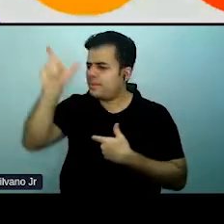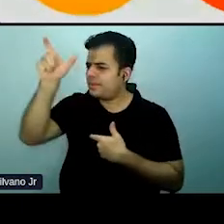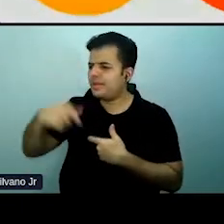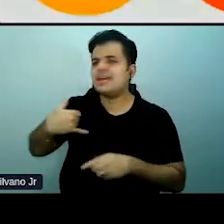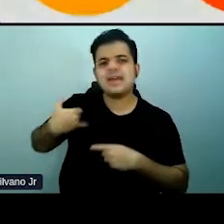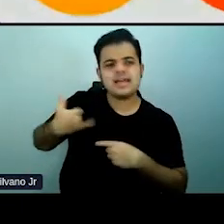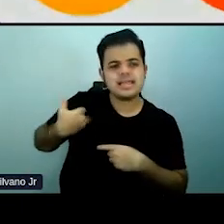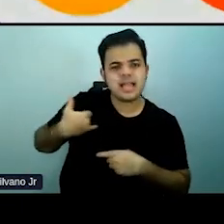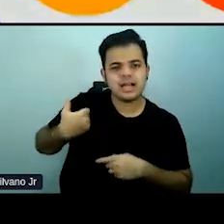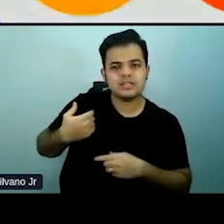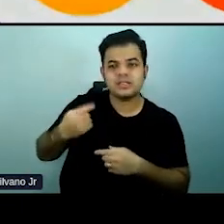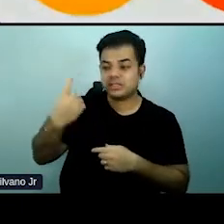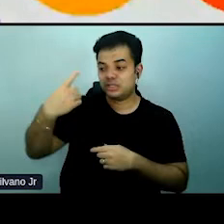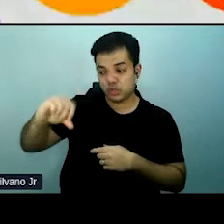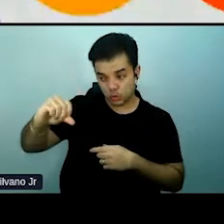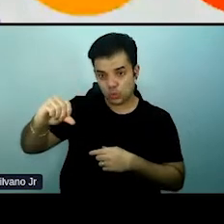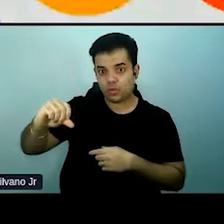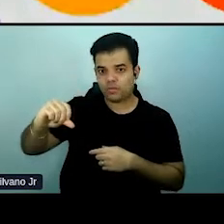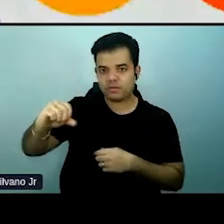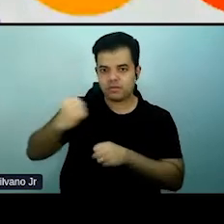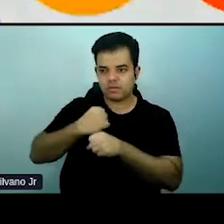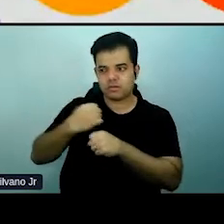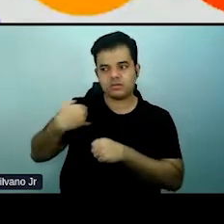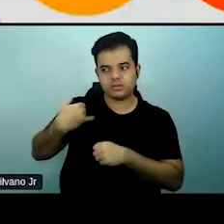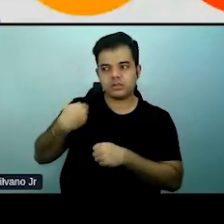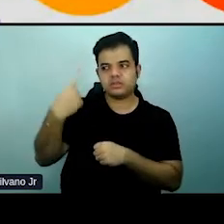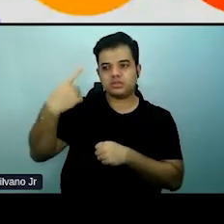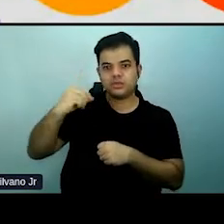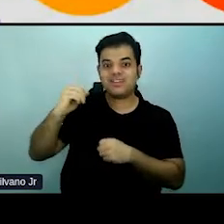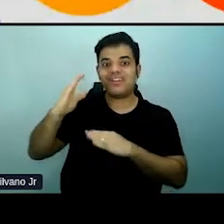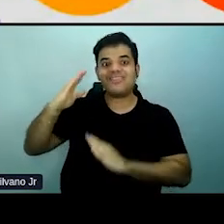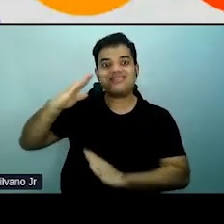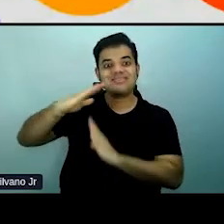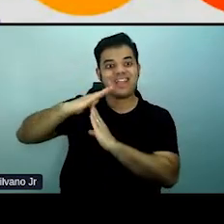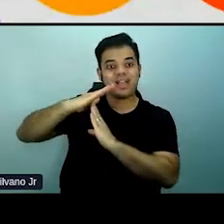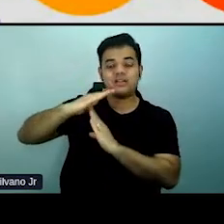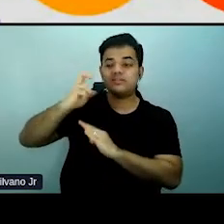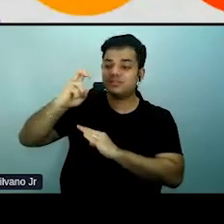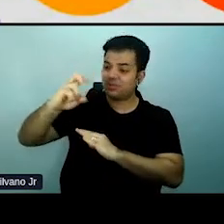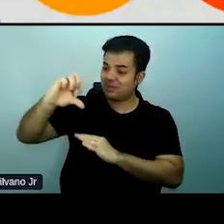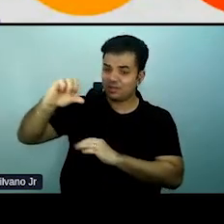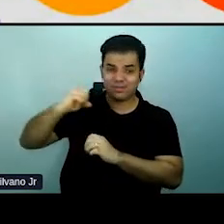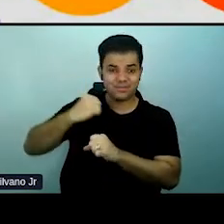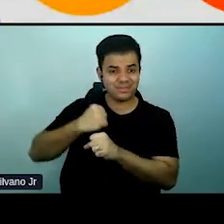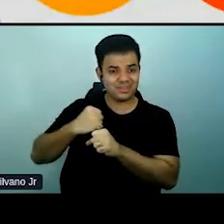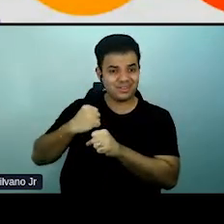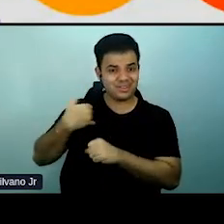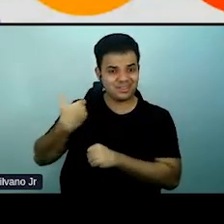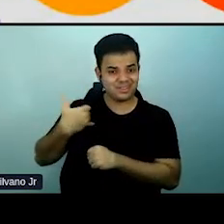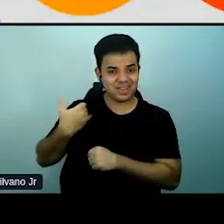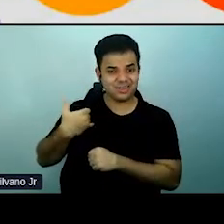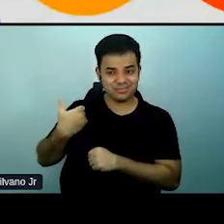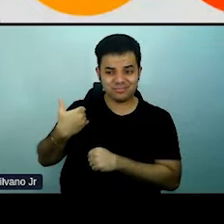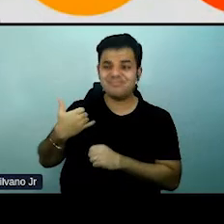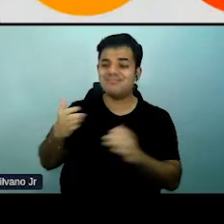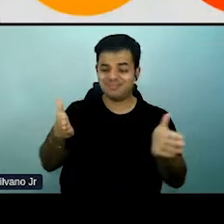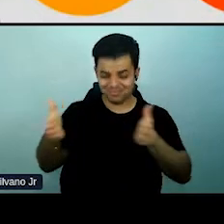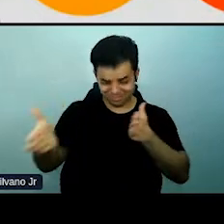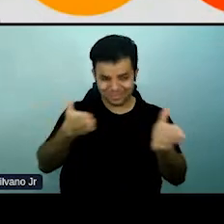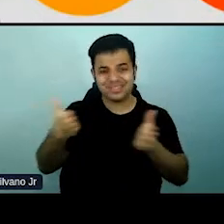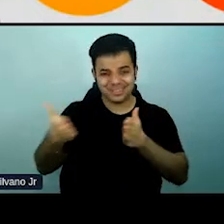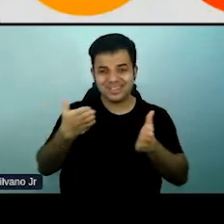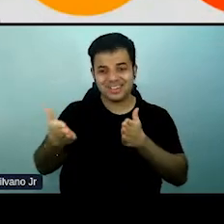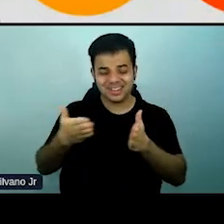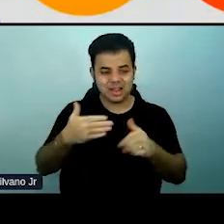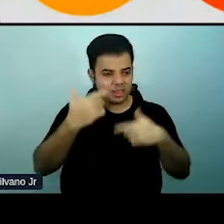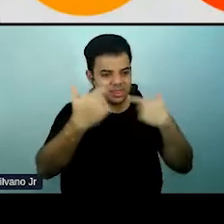de 19 anos, nós temos pessoas de 19 a 59 anos. E como a gente trabalha